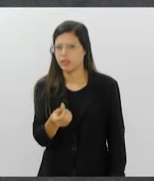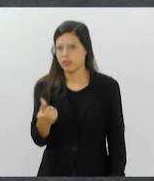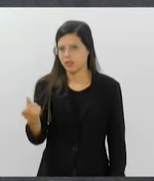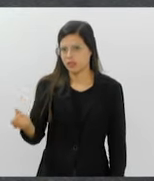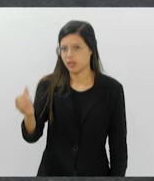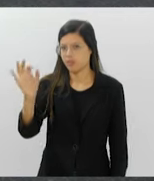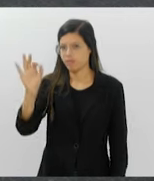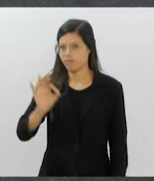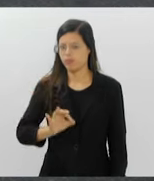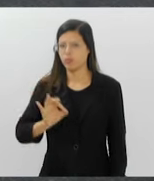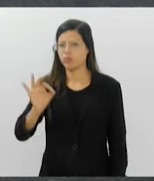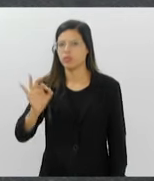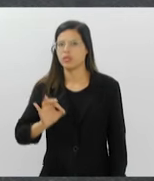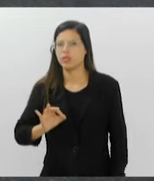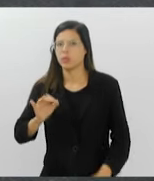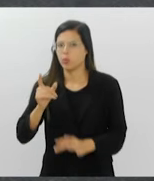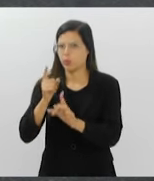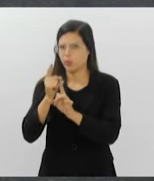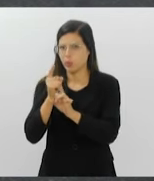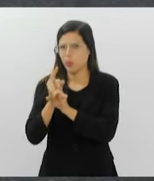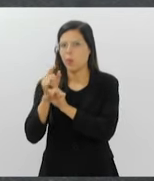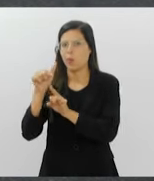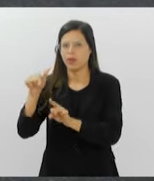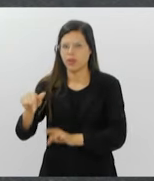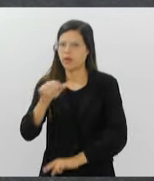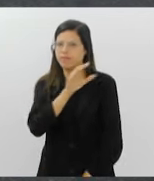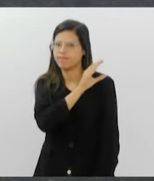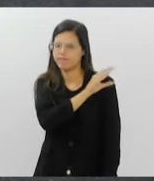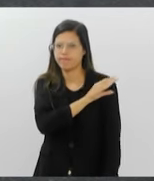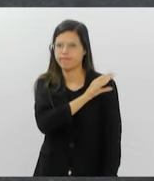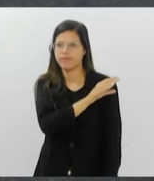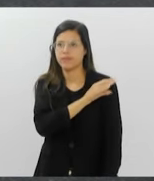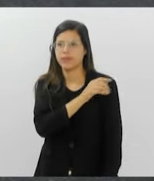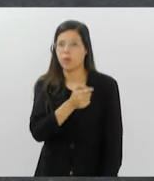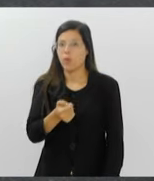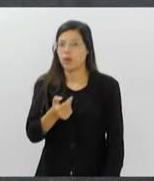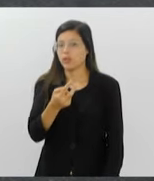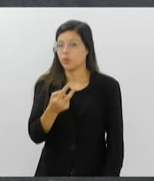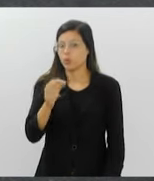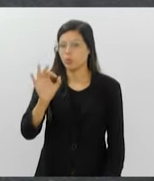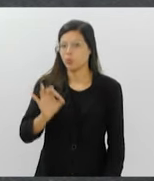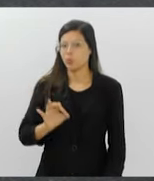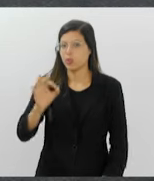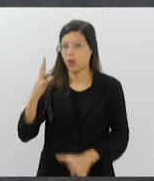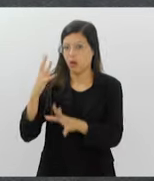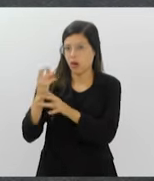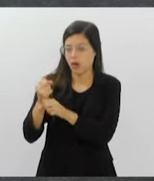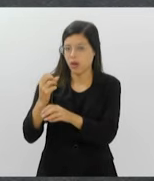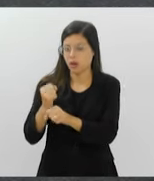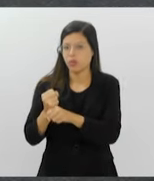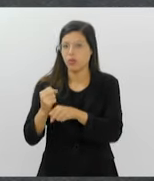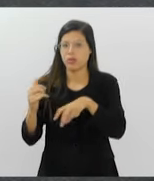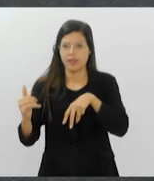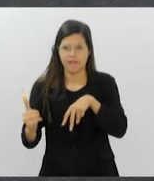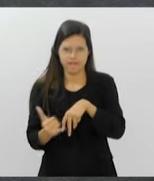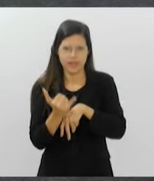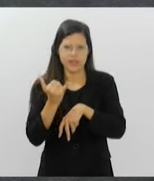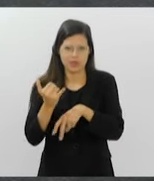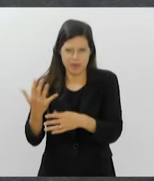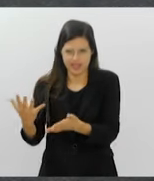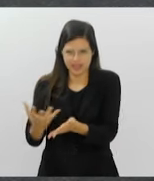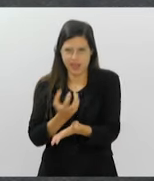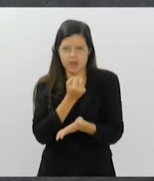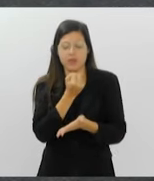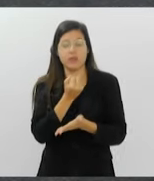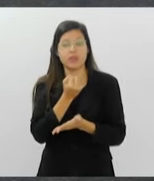56,66% dos casos encontrados, ou seja, quase 2% do total das vítimas resgatadas,